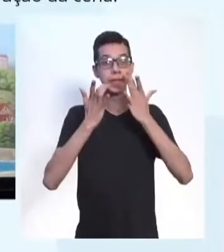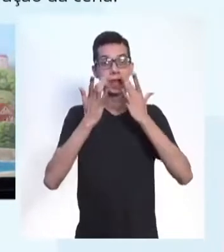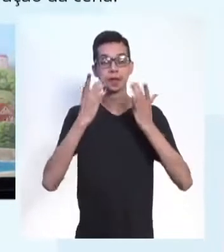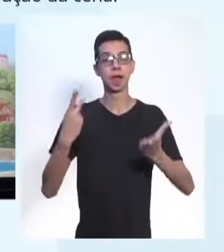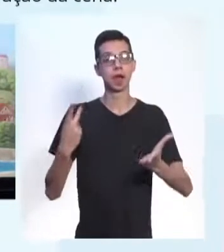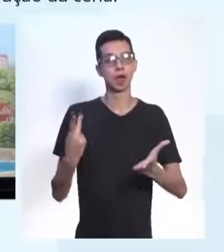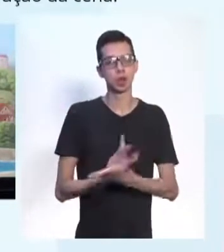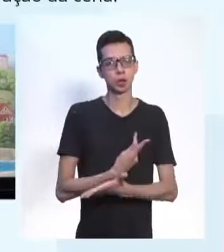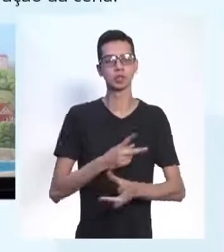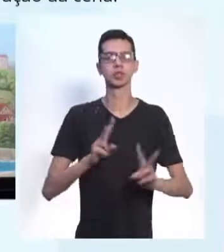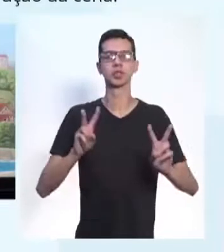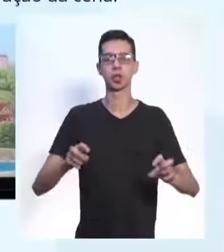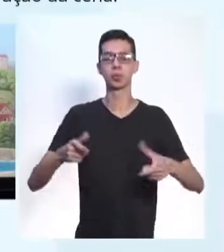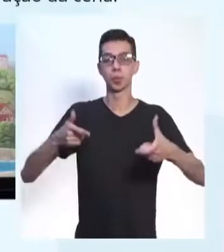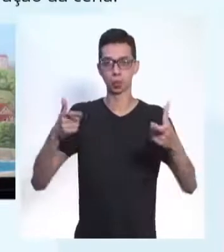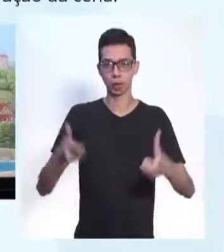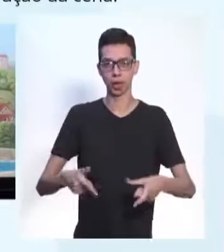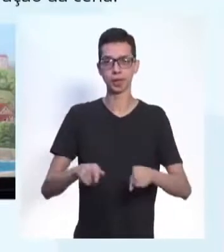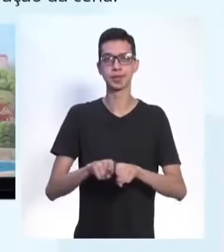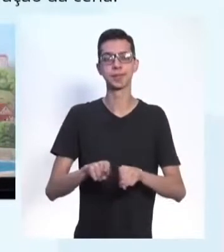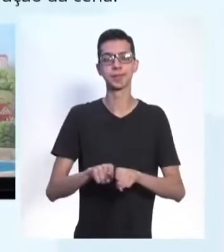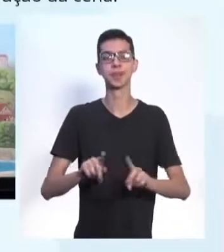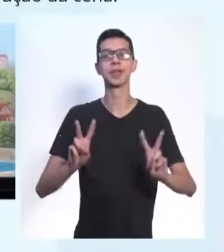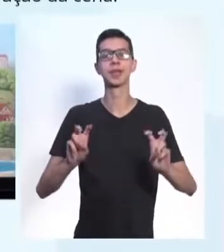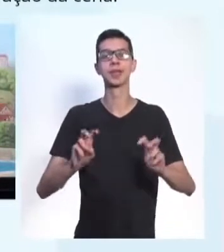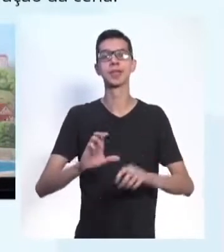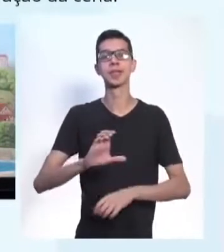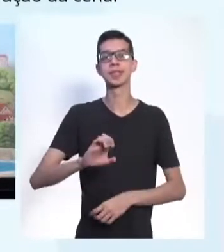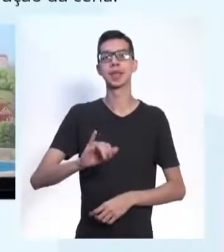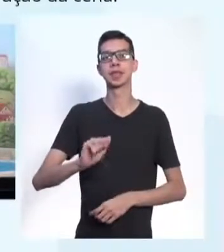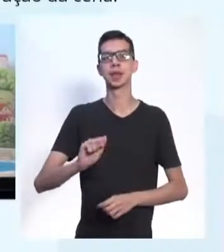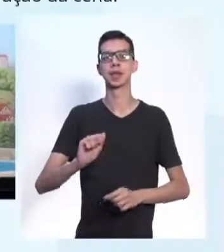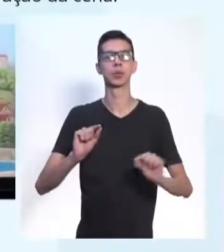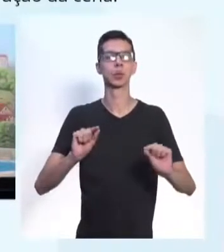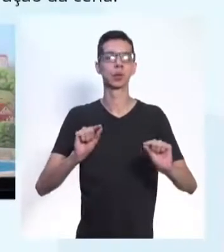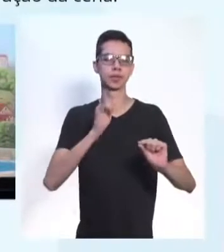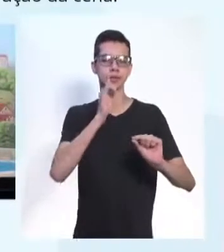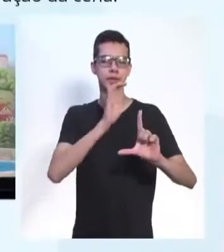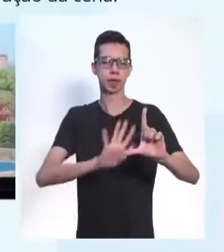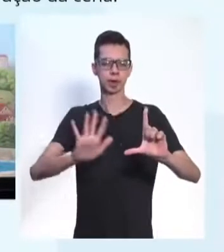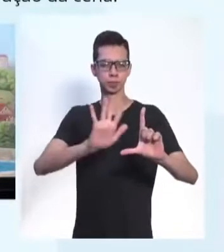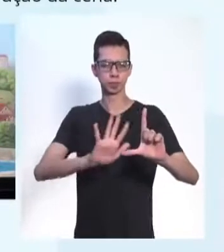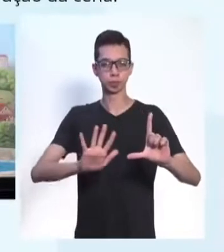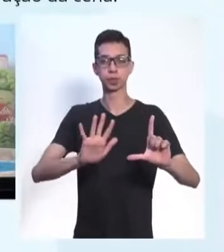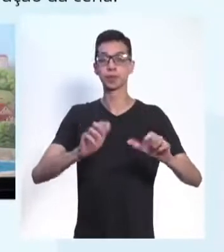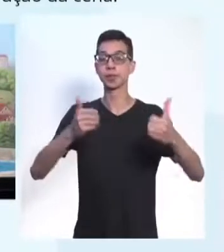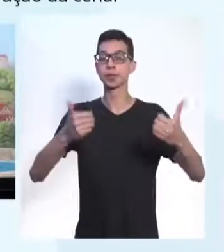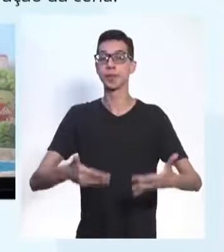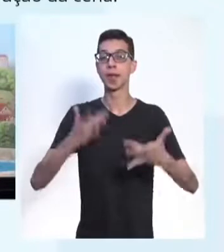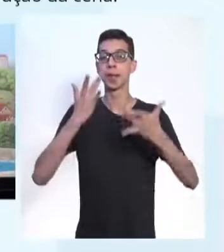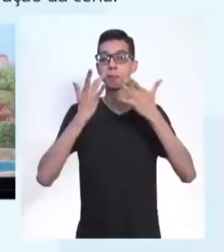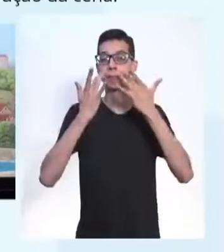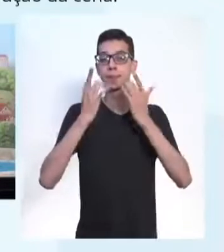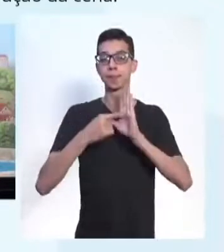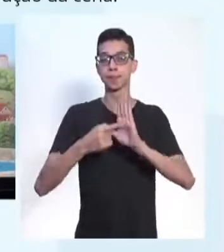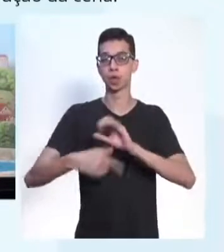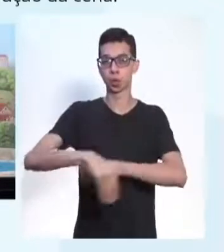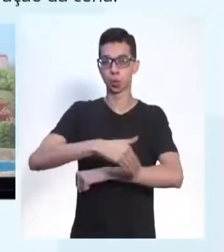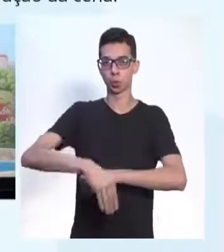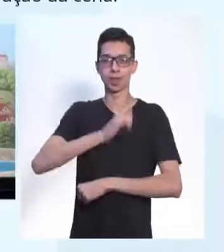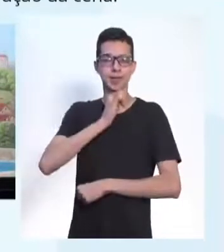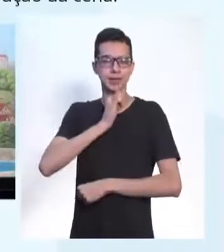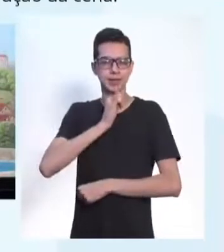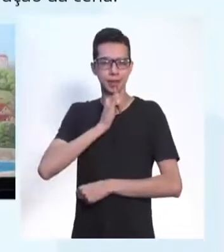seu aspecto espacial e da imagem cênica. O que eu digo? Por exemplo, vamos fazer uma peça na rua. A gente vai